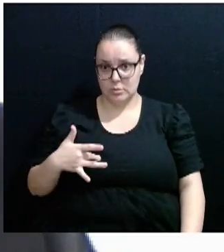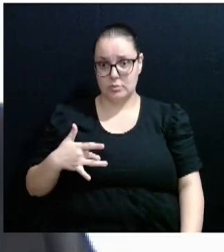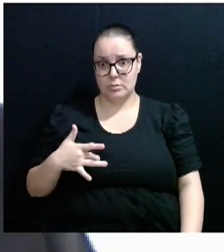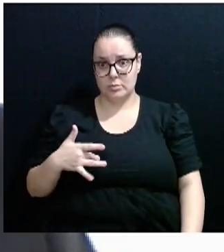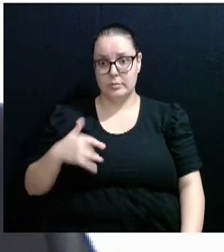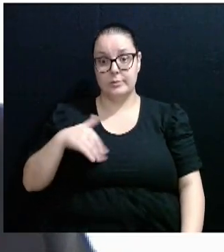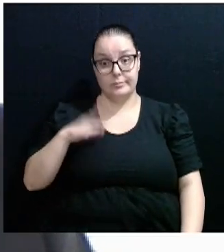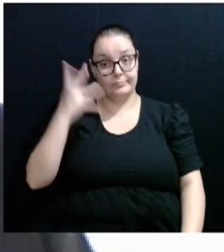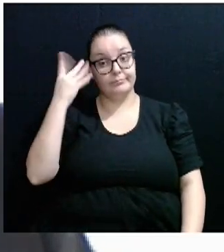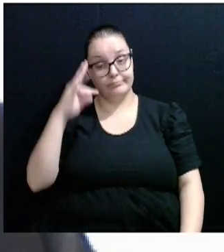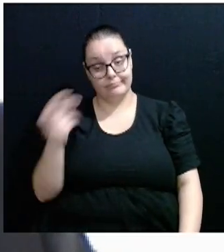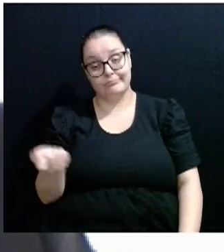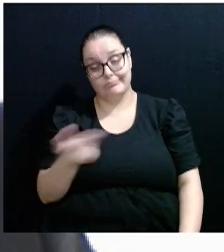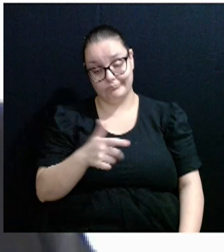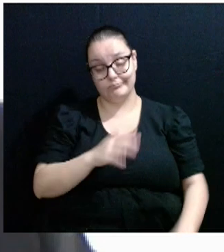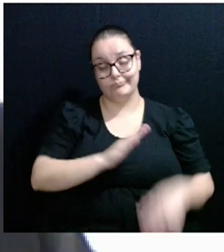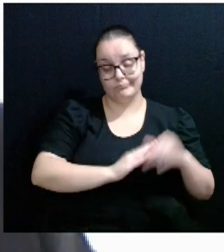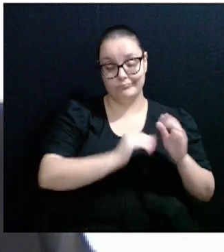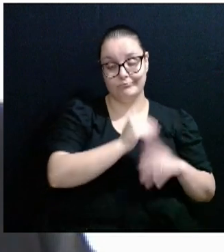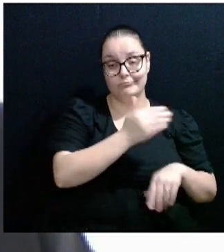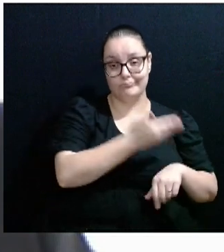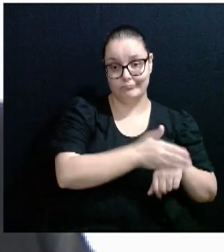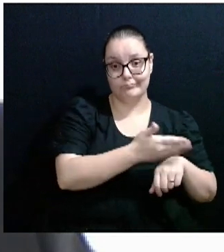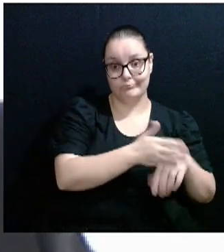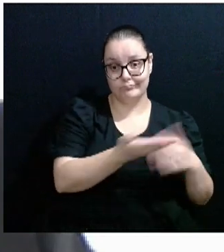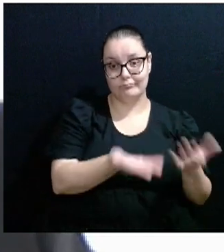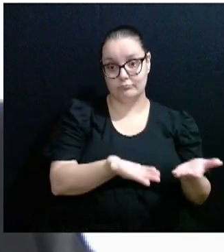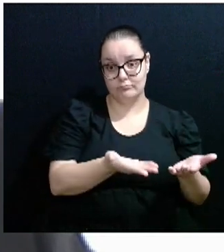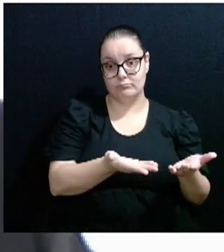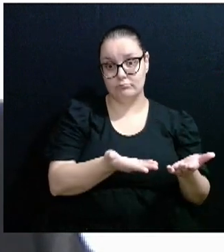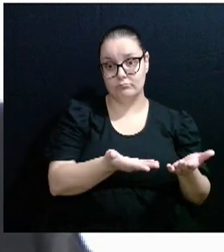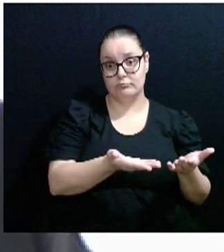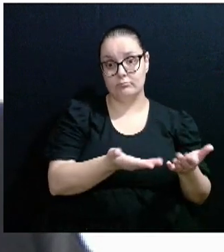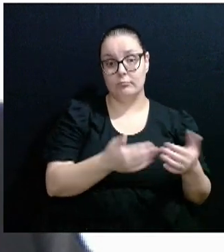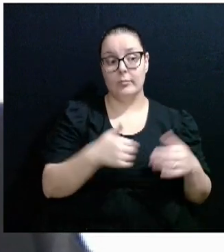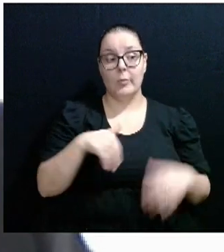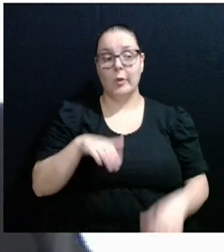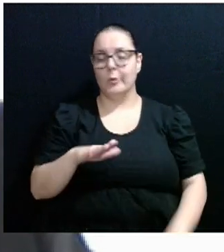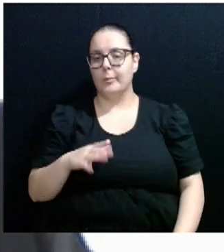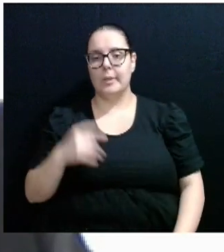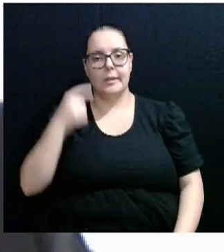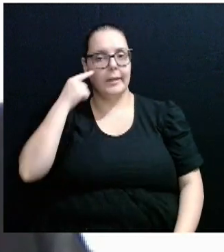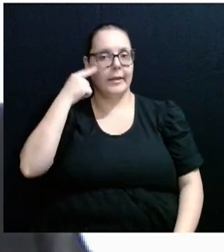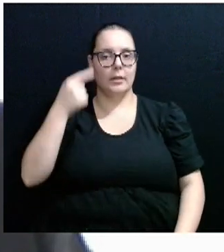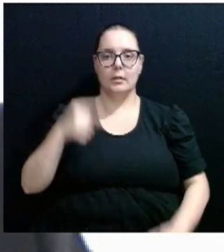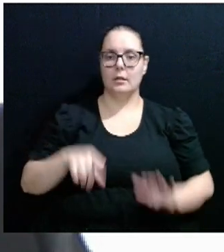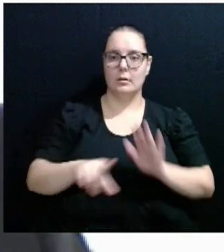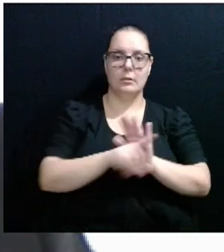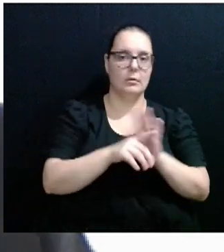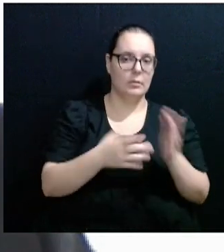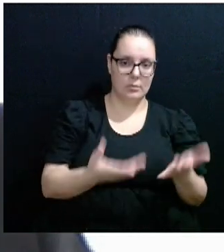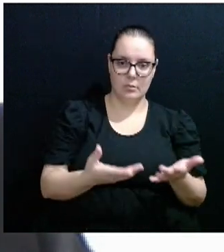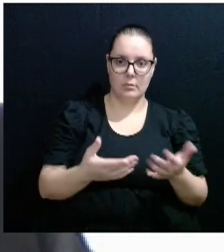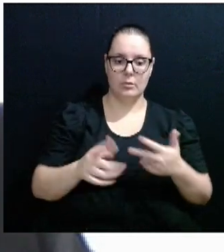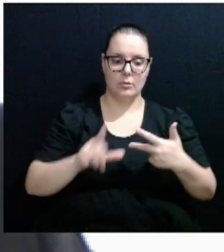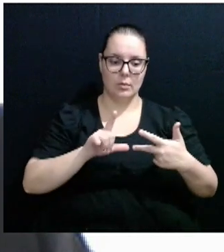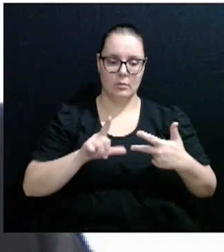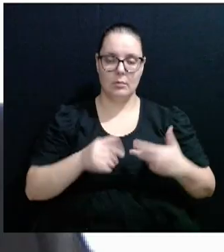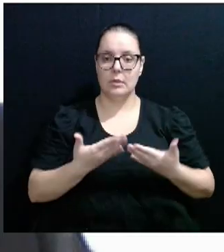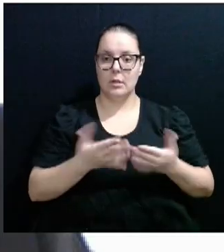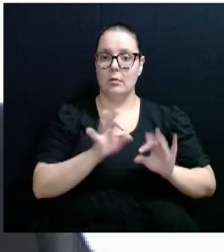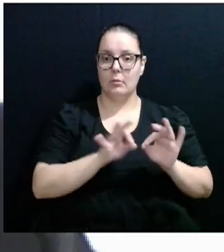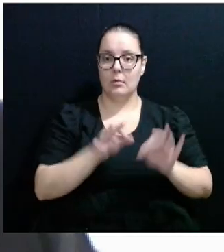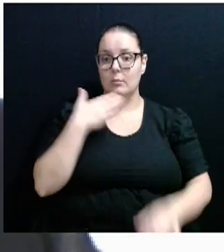na prática. Né? Então, por mais que a intenção do legislador seja trazer um preparo melhor para o atendimento